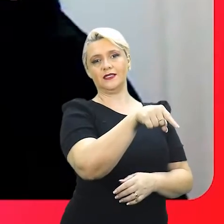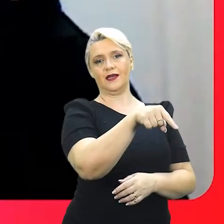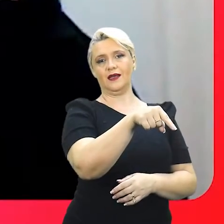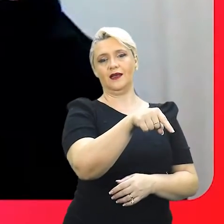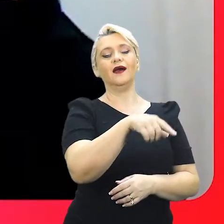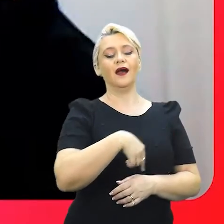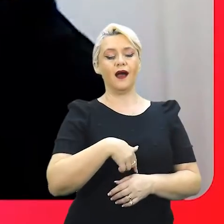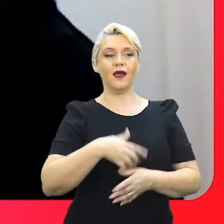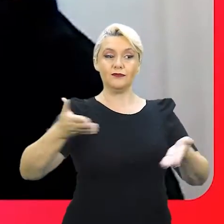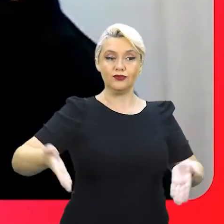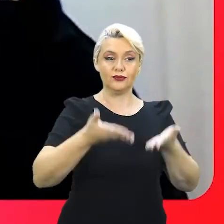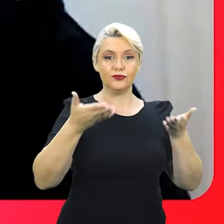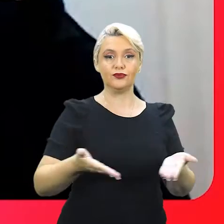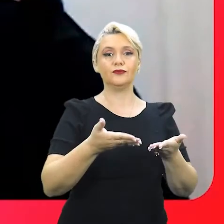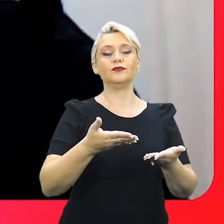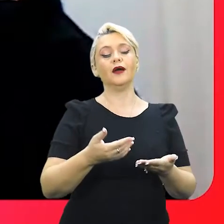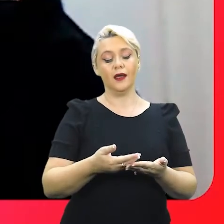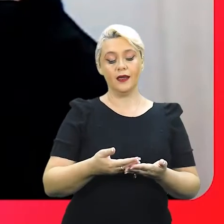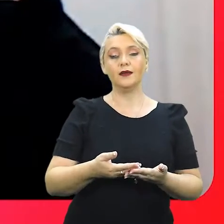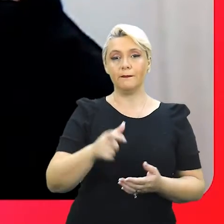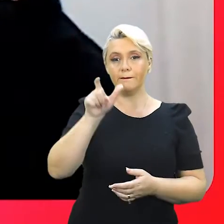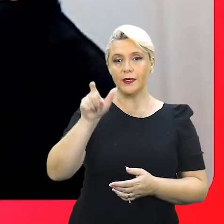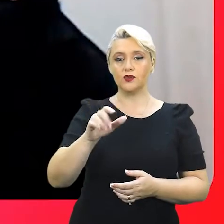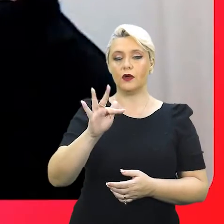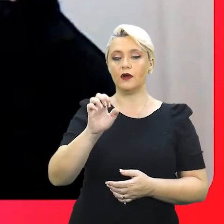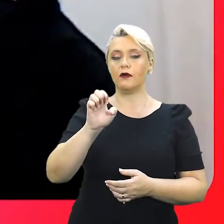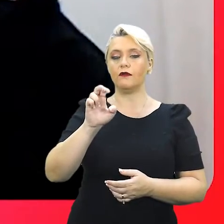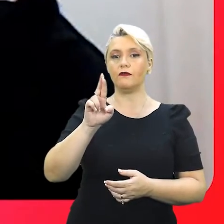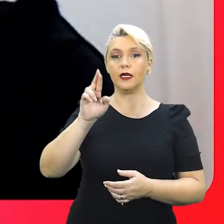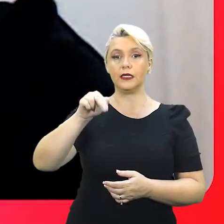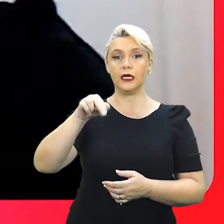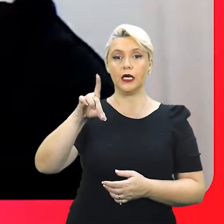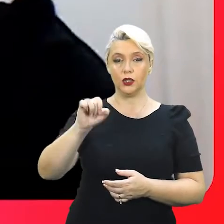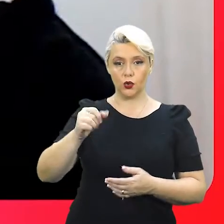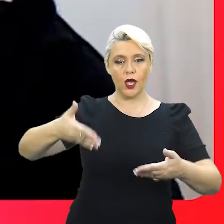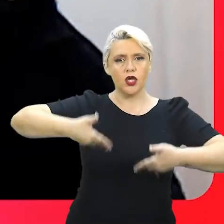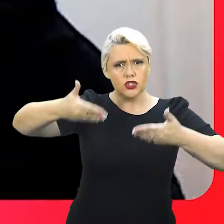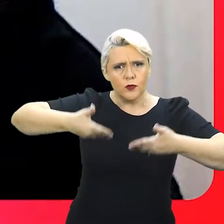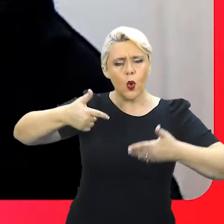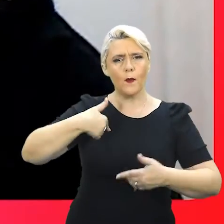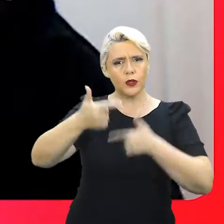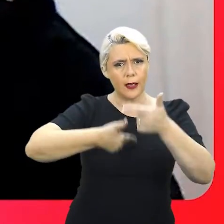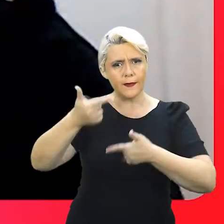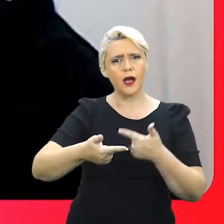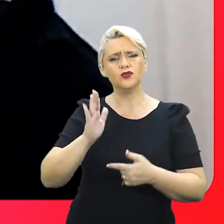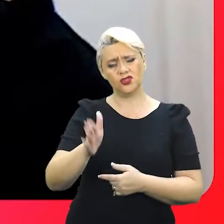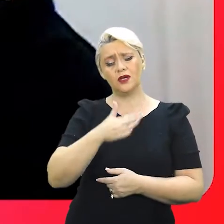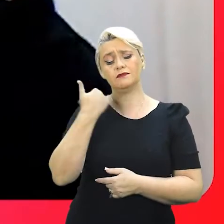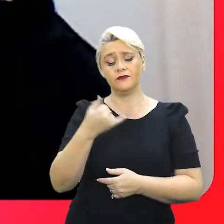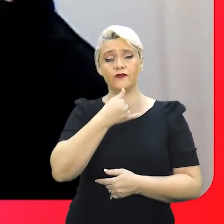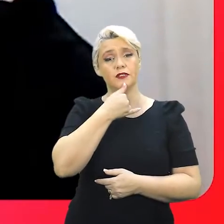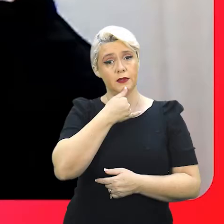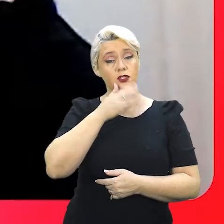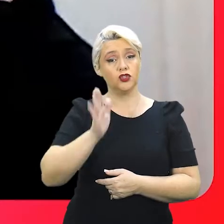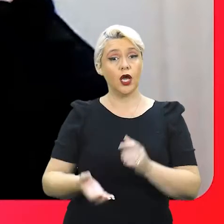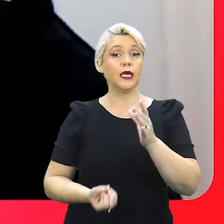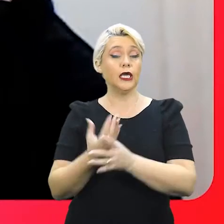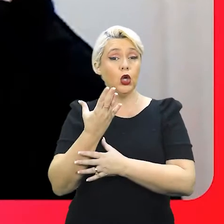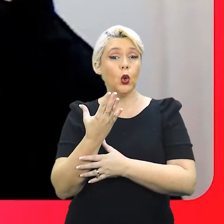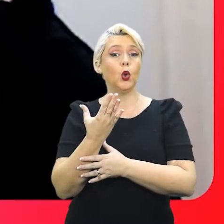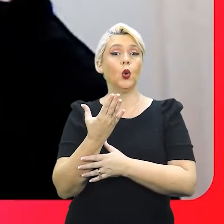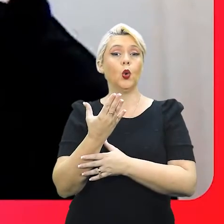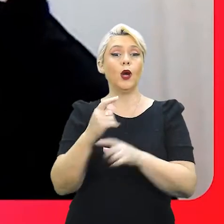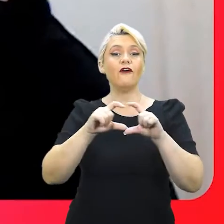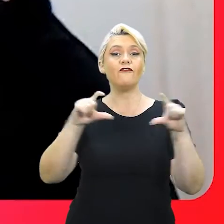a motivação do Fernando Sasso, infelizmente falecido, narrador consagrado, ele que criou